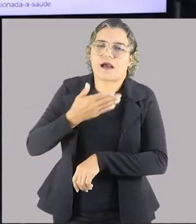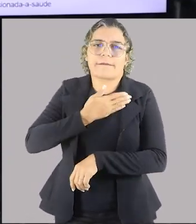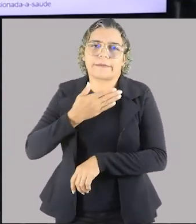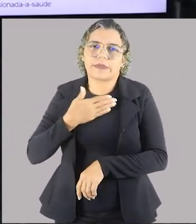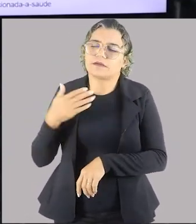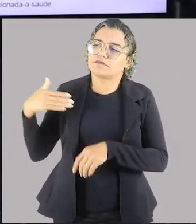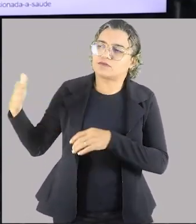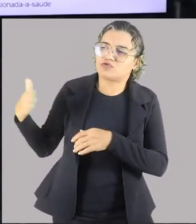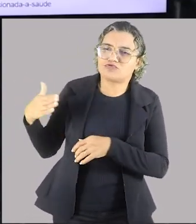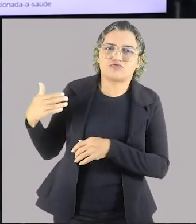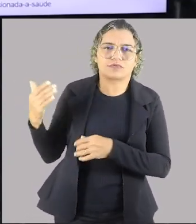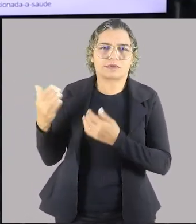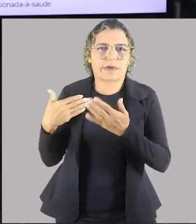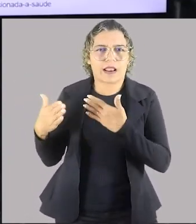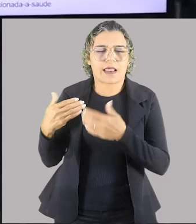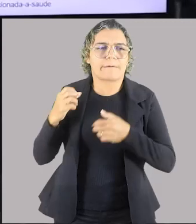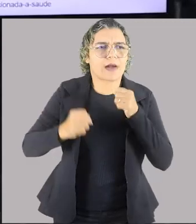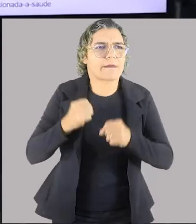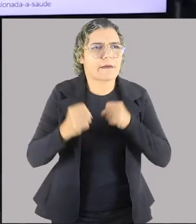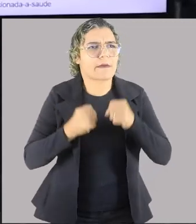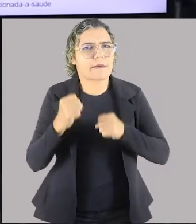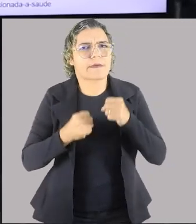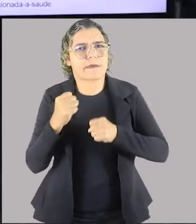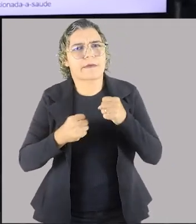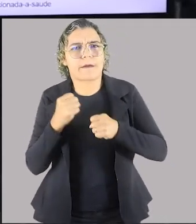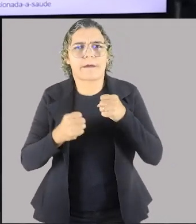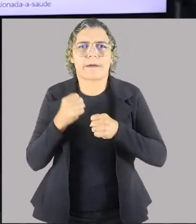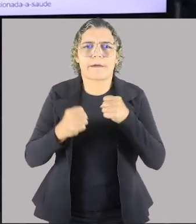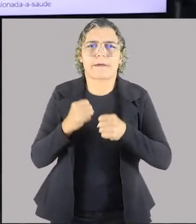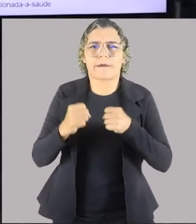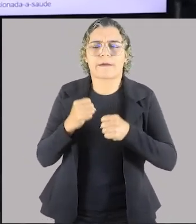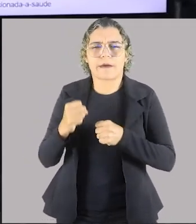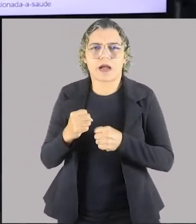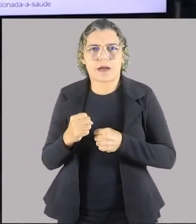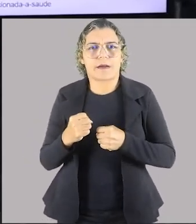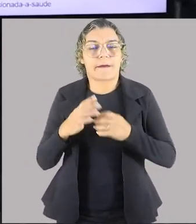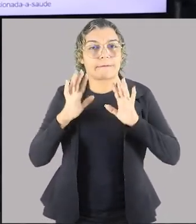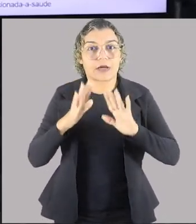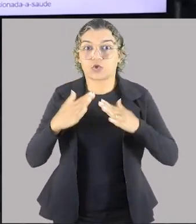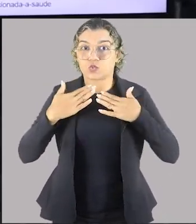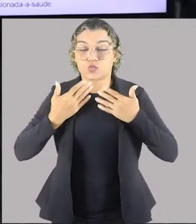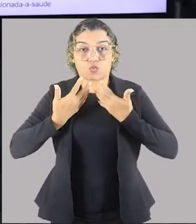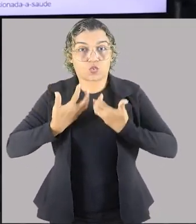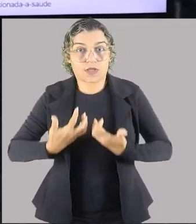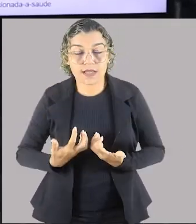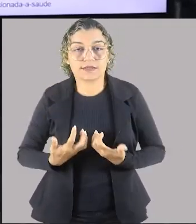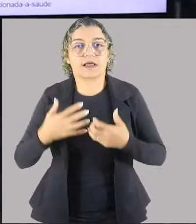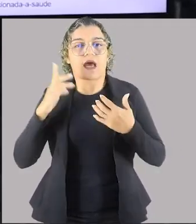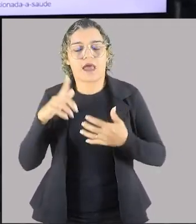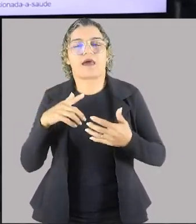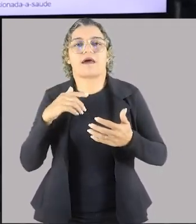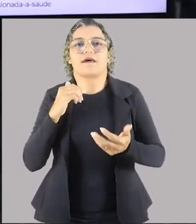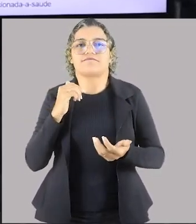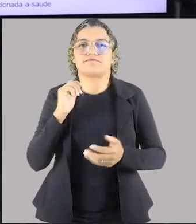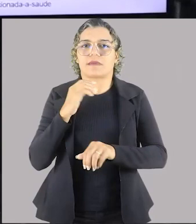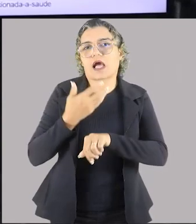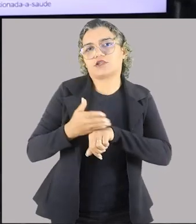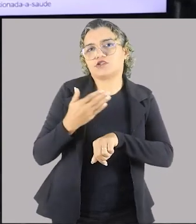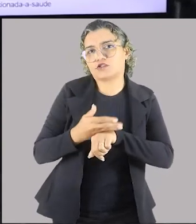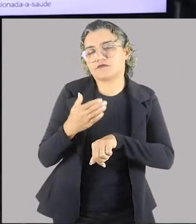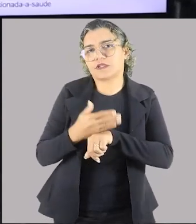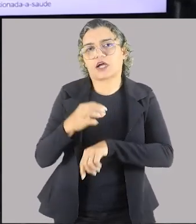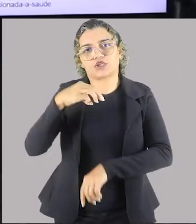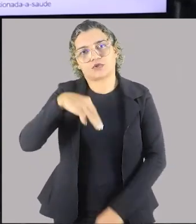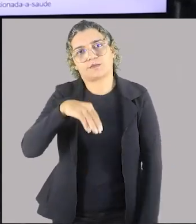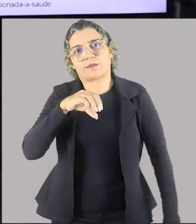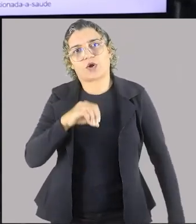lado, você está correndo, mas ainda consegue falar uma frase inteira sem ficar ofegante, essa atividade está num nível ali de